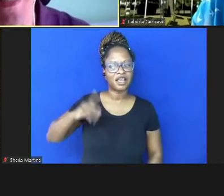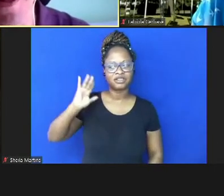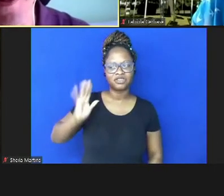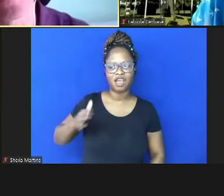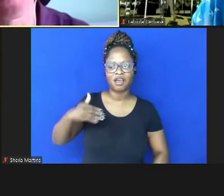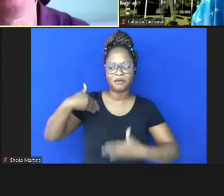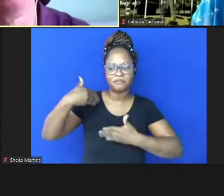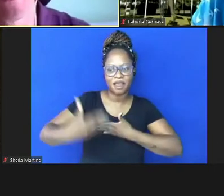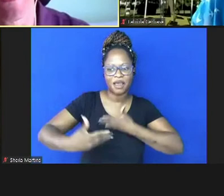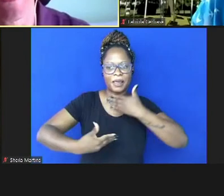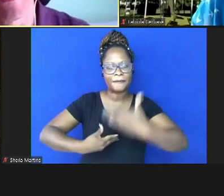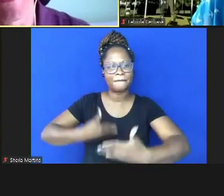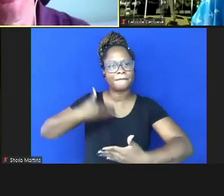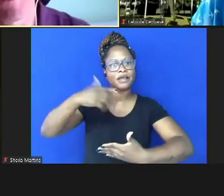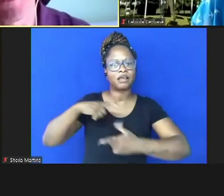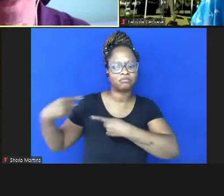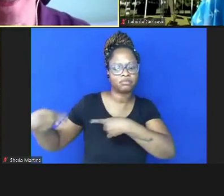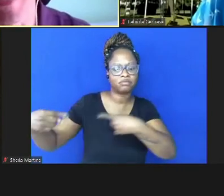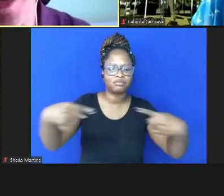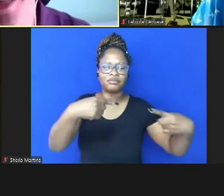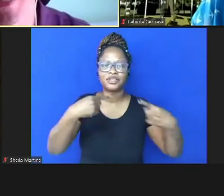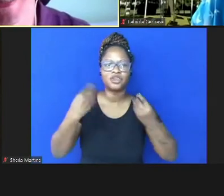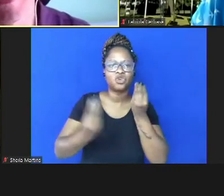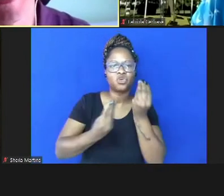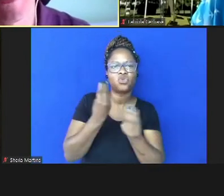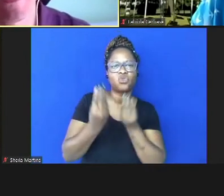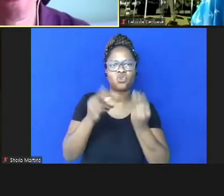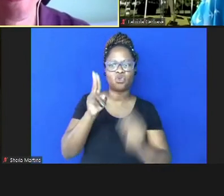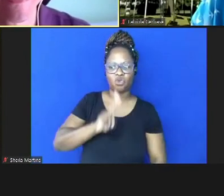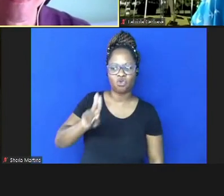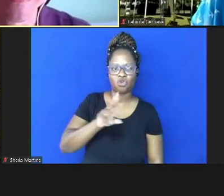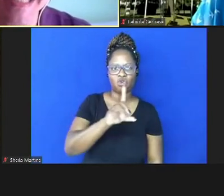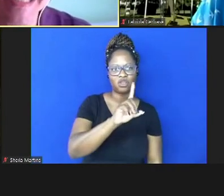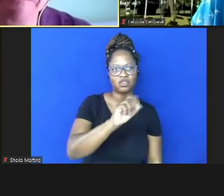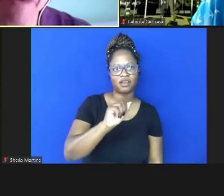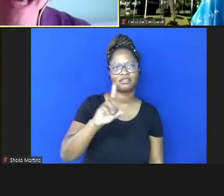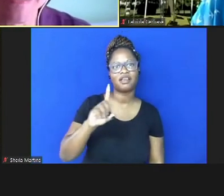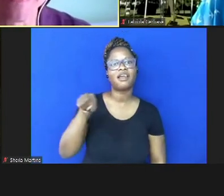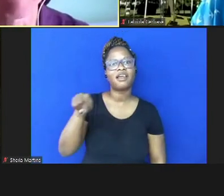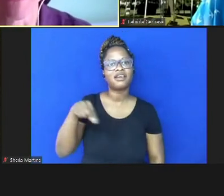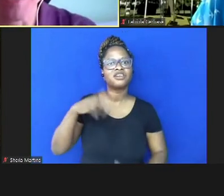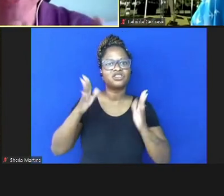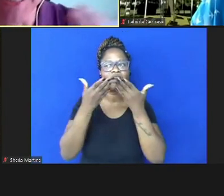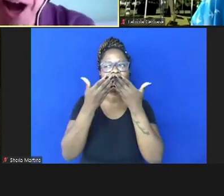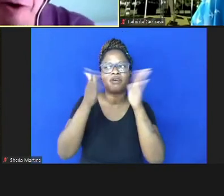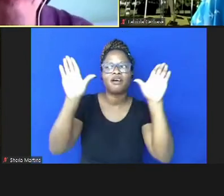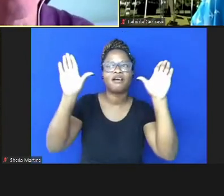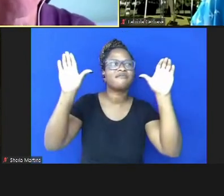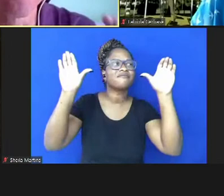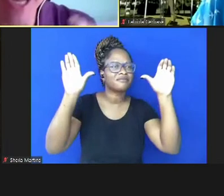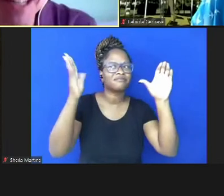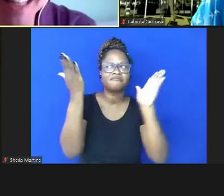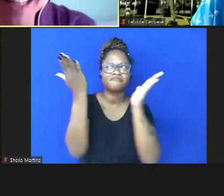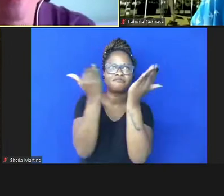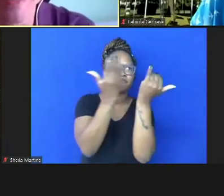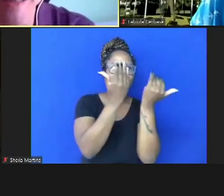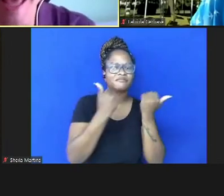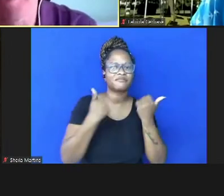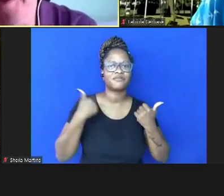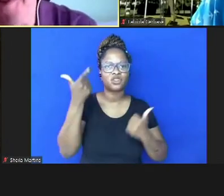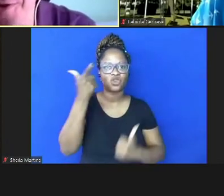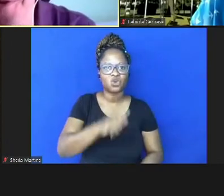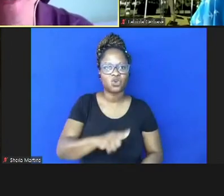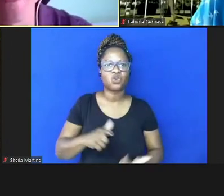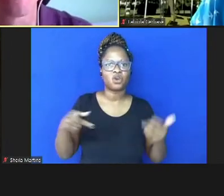né, já estamos em discussão de utilizar o DAD de janelas abertas, né, para que a gente tenha algo como um Germany Day